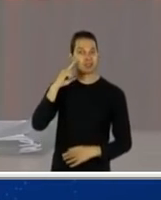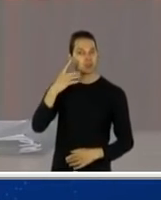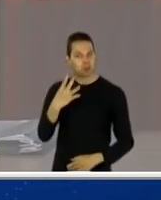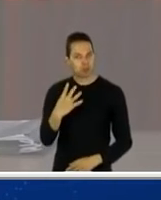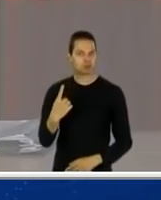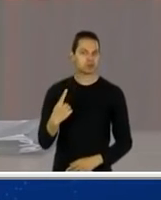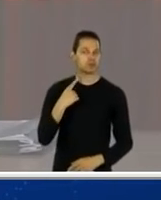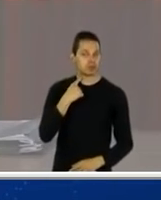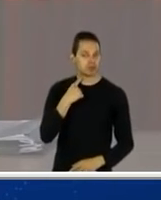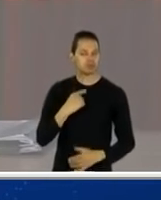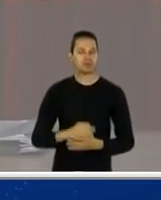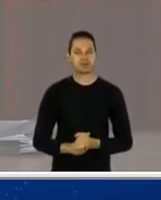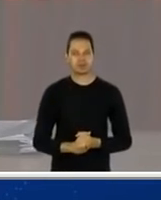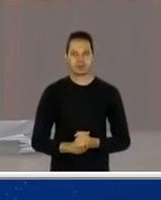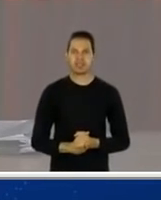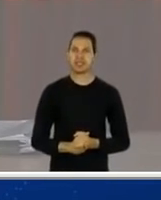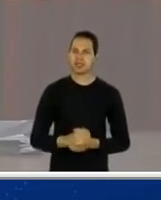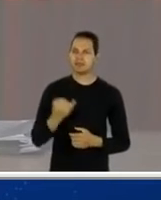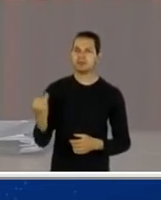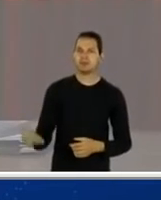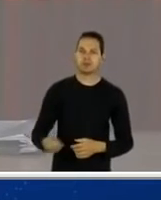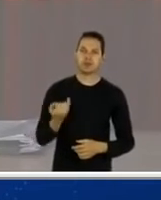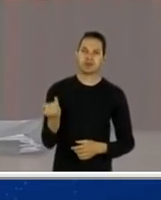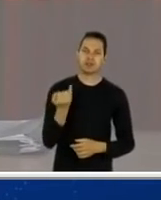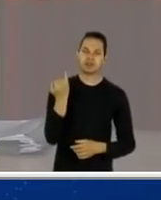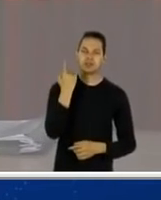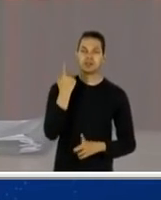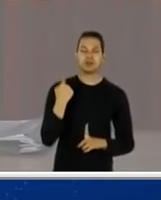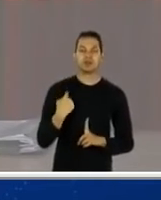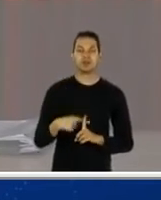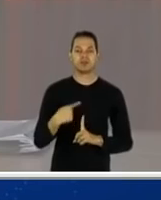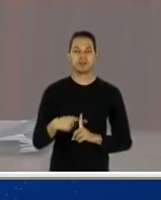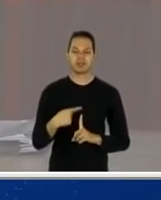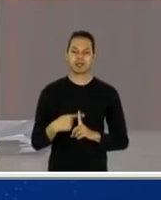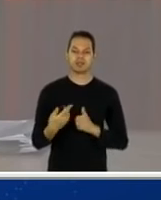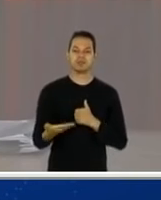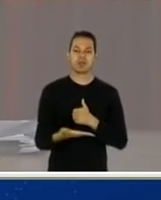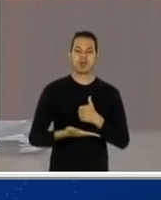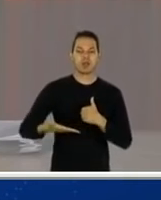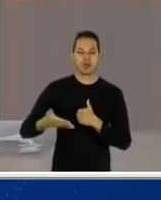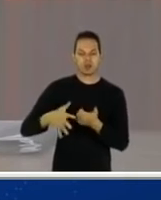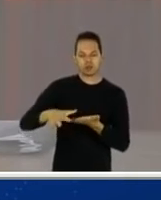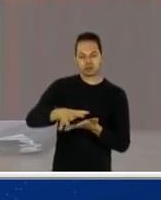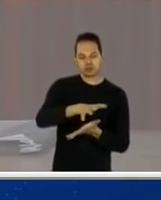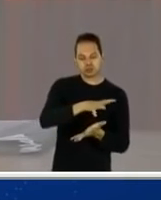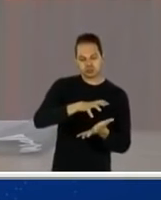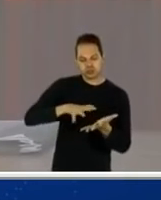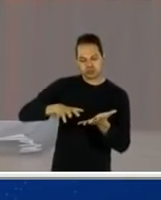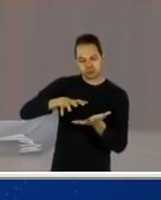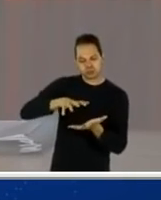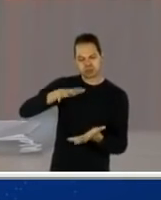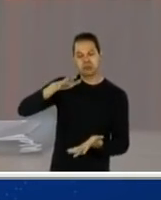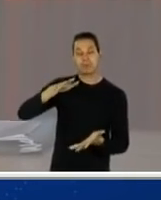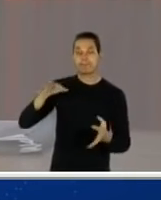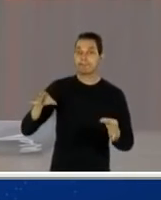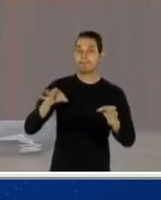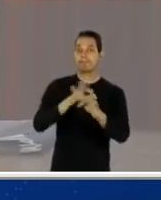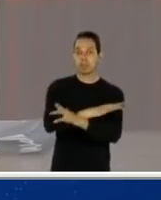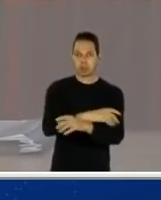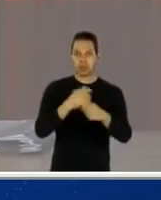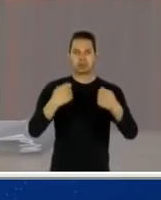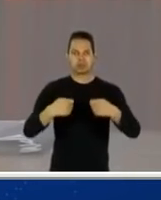no Supremo Tribunal Federal é o que né rasgando a nossa Constituição simplesmente colocar goela abaixo